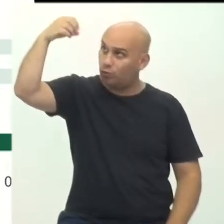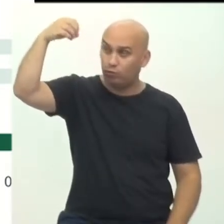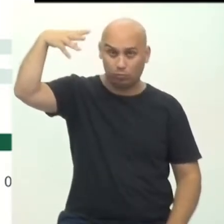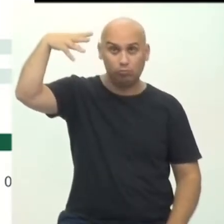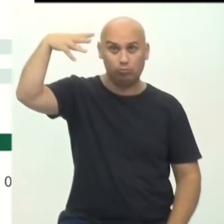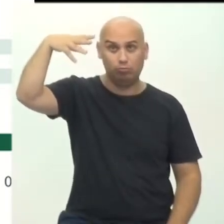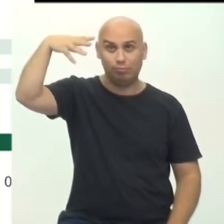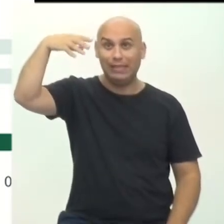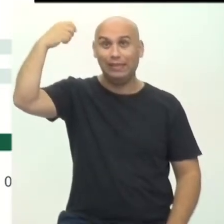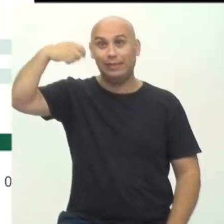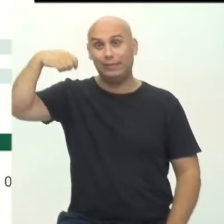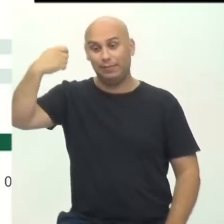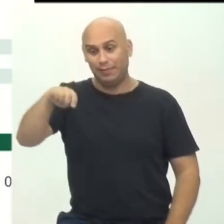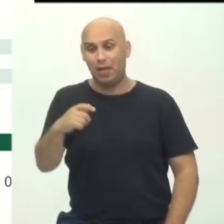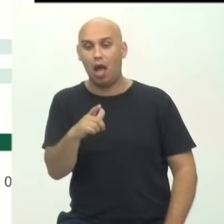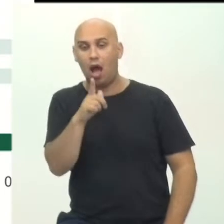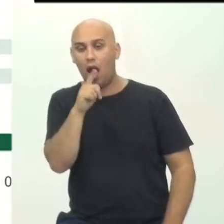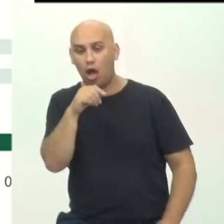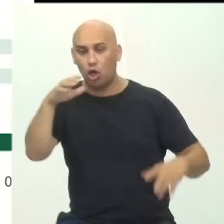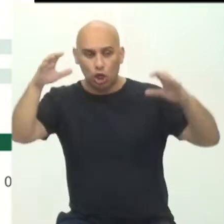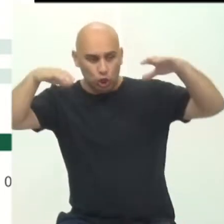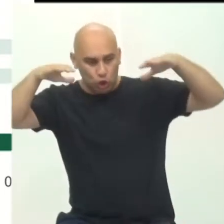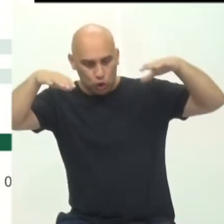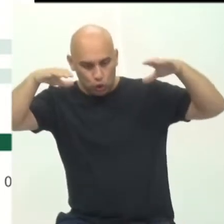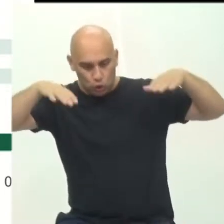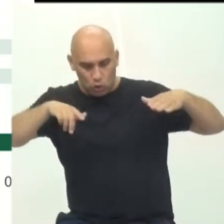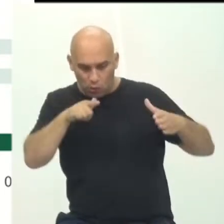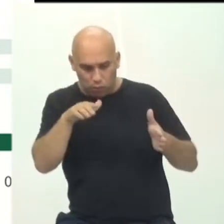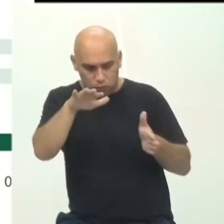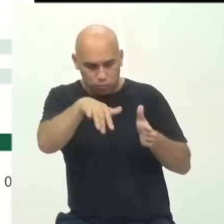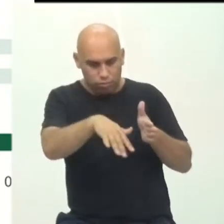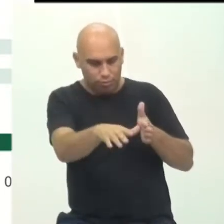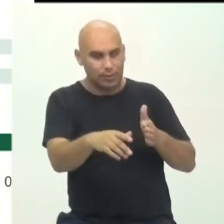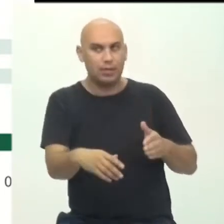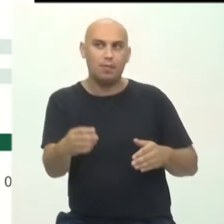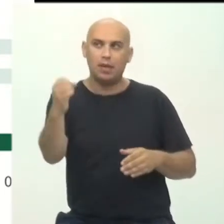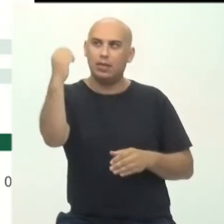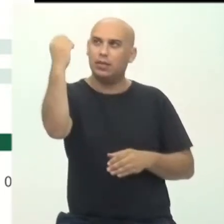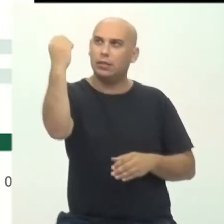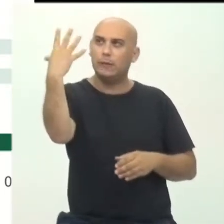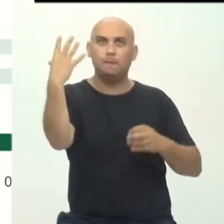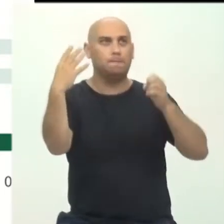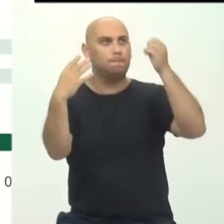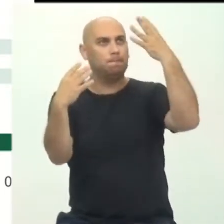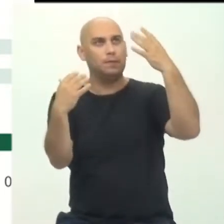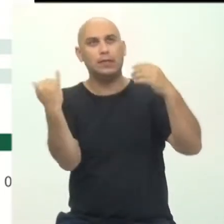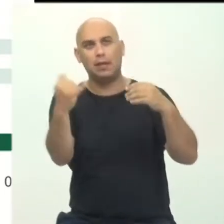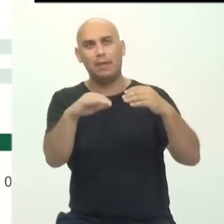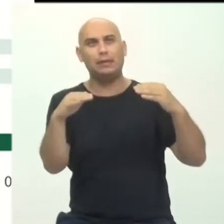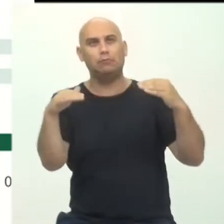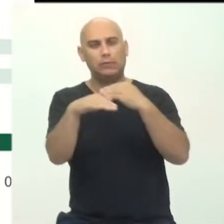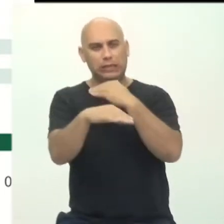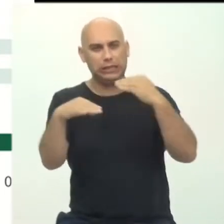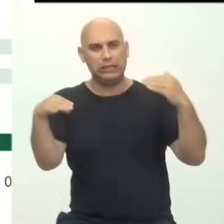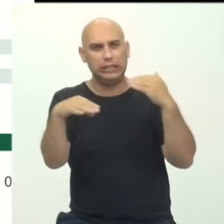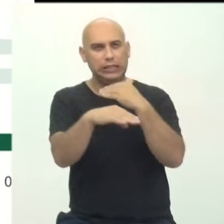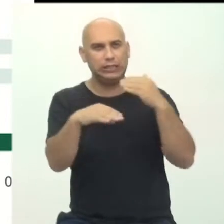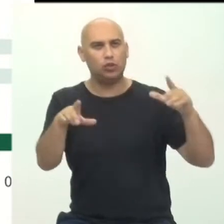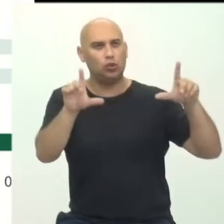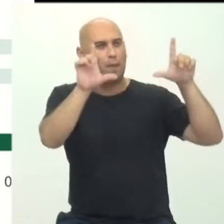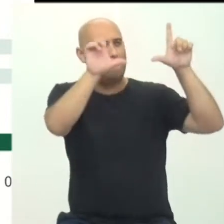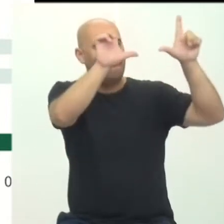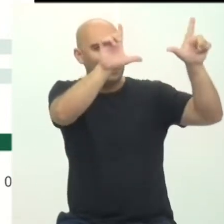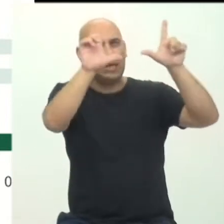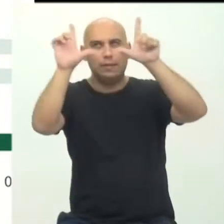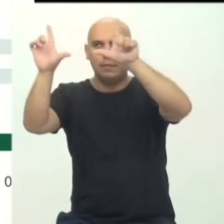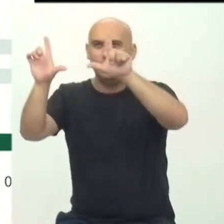muita atenção à drenagem, à sinalização de trânsito também, isso foi muito considerado em relação ao